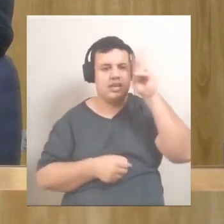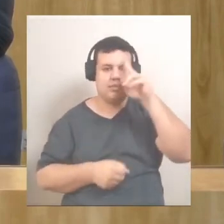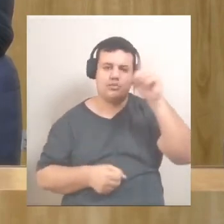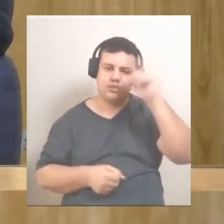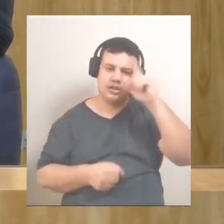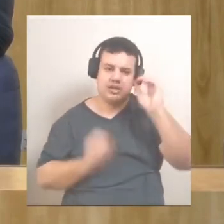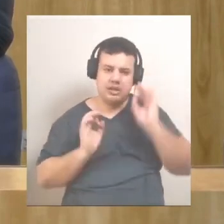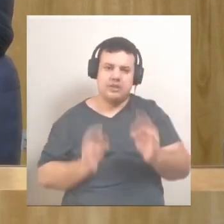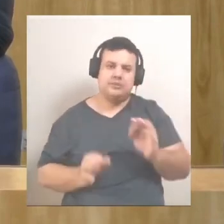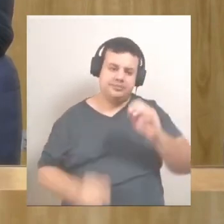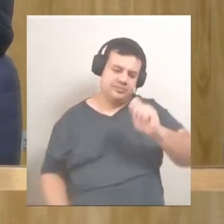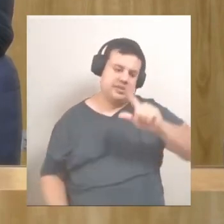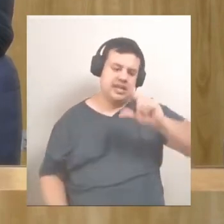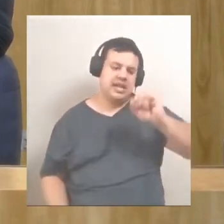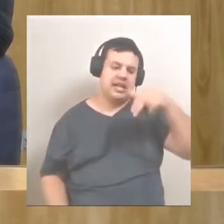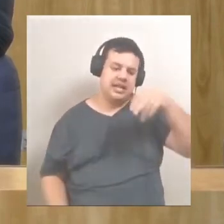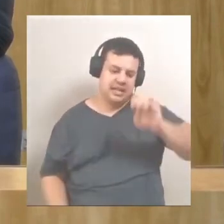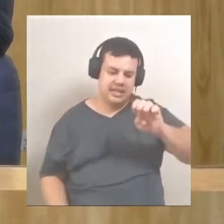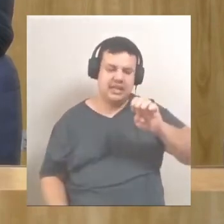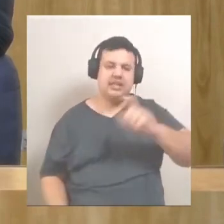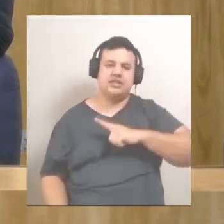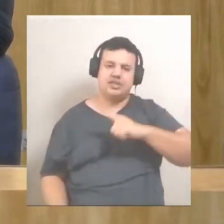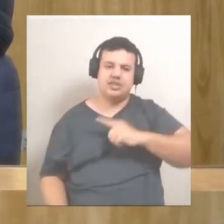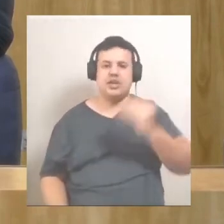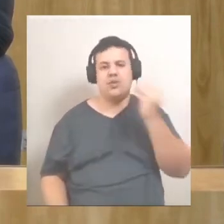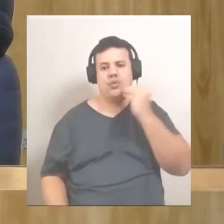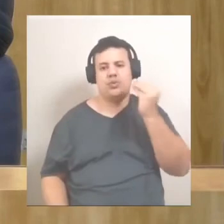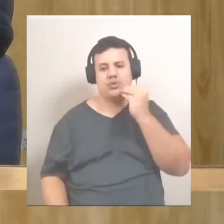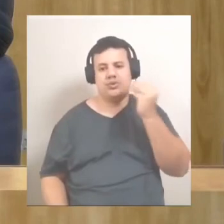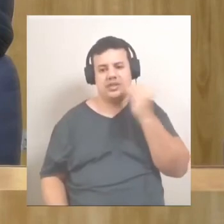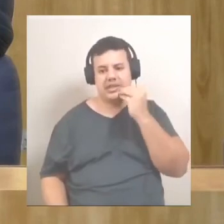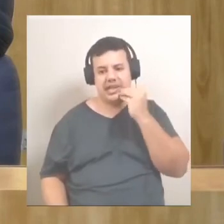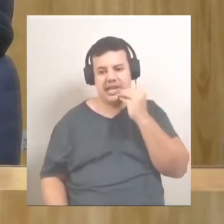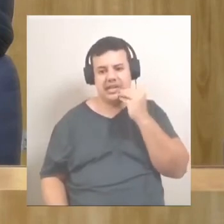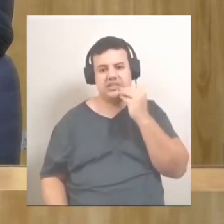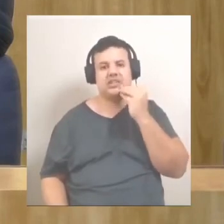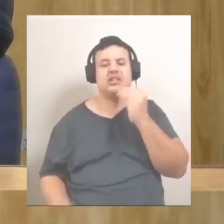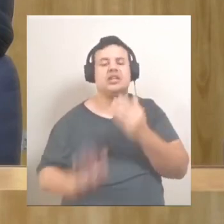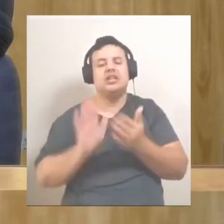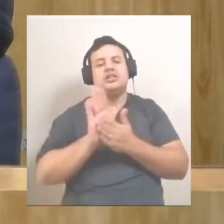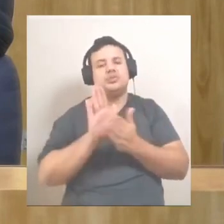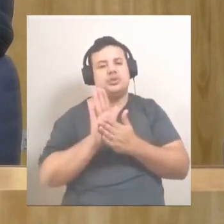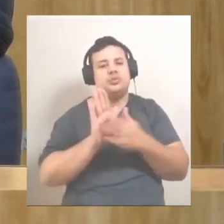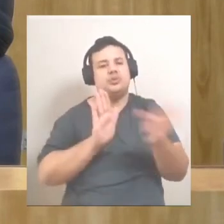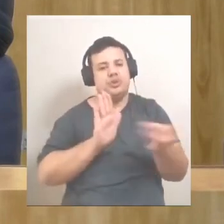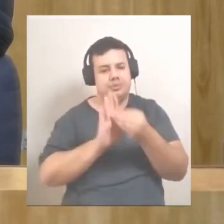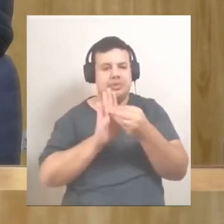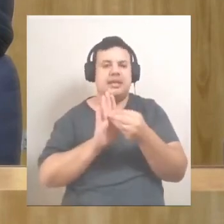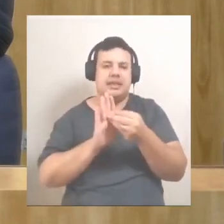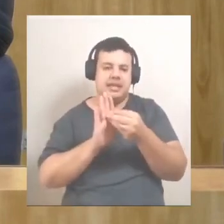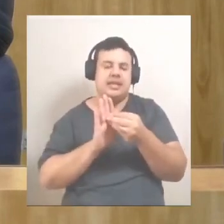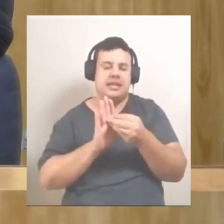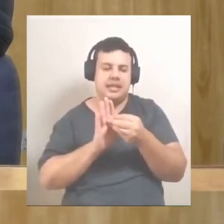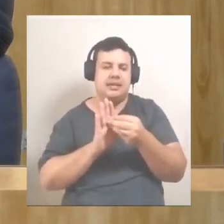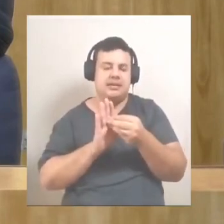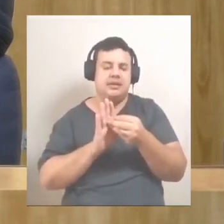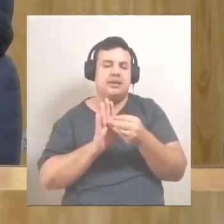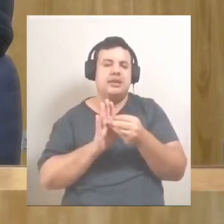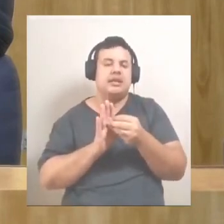mas a Aline Cardoso ainda tinha a oportunidade de propor emendas. Ela propôs uma emenda